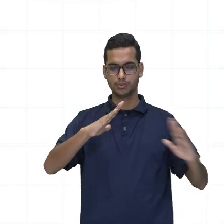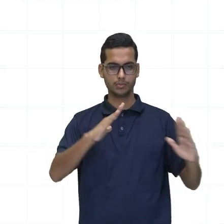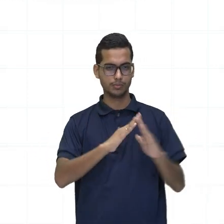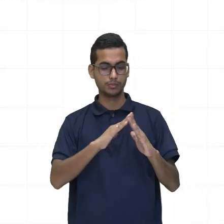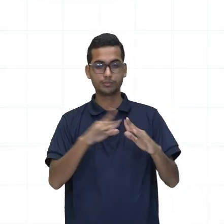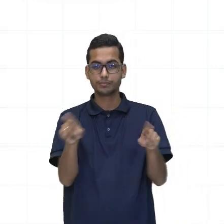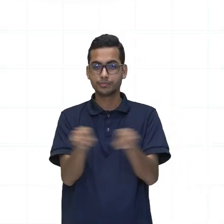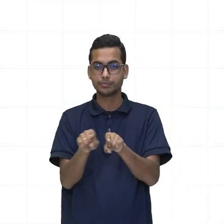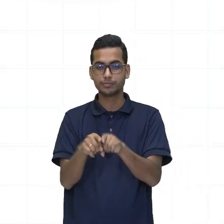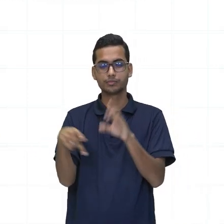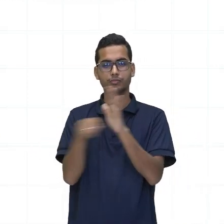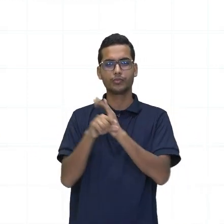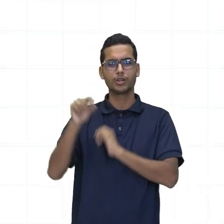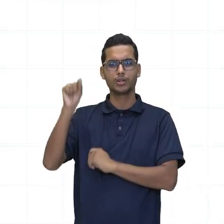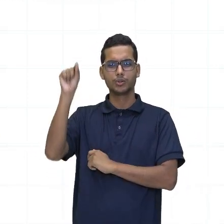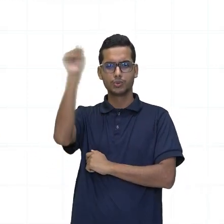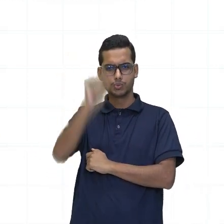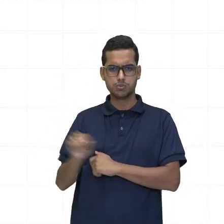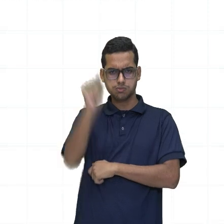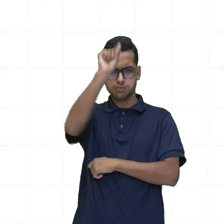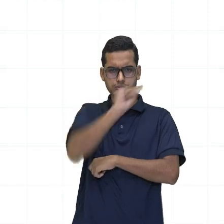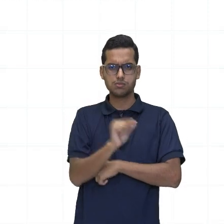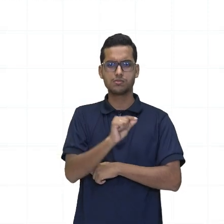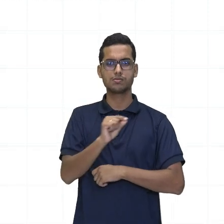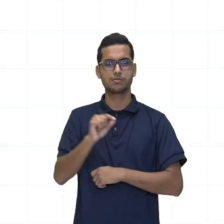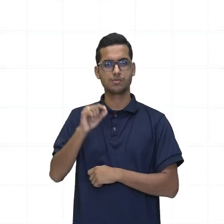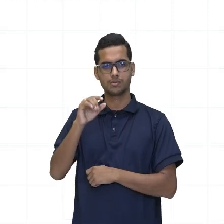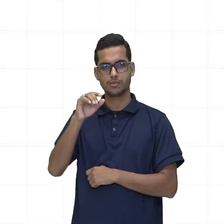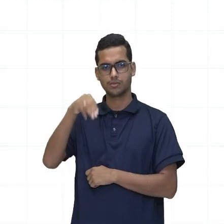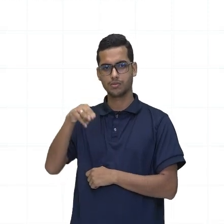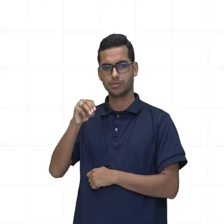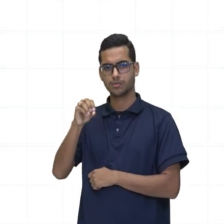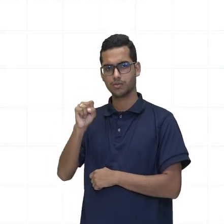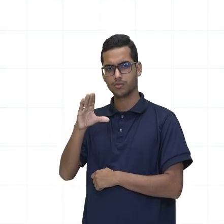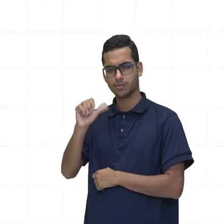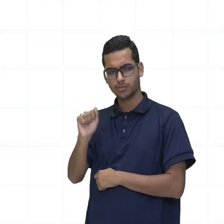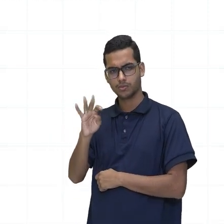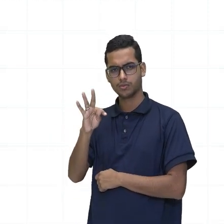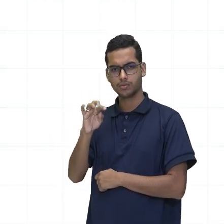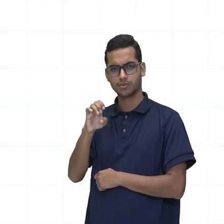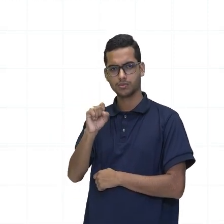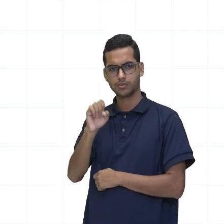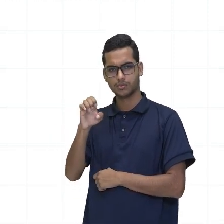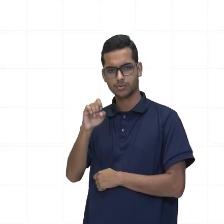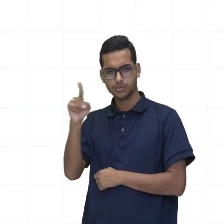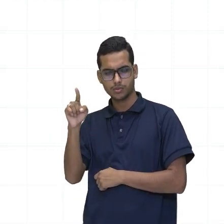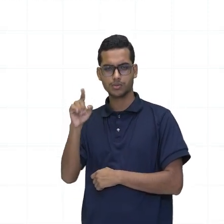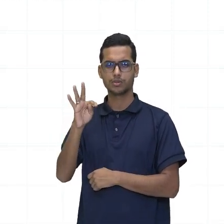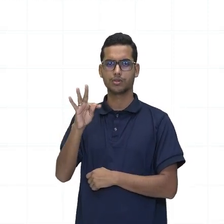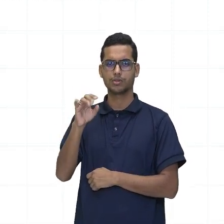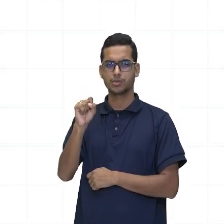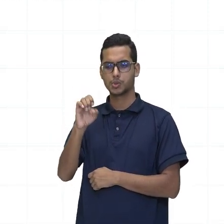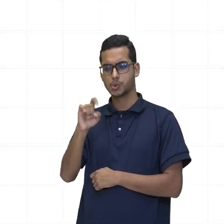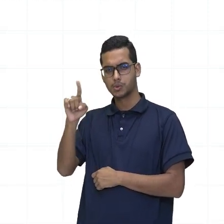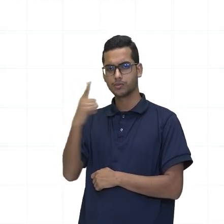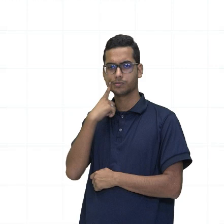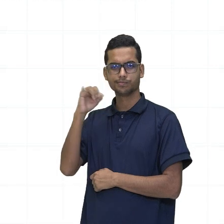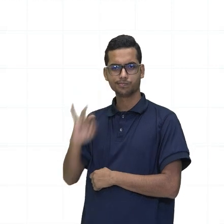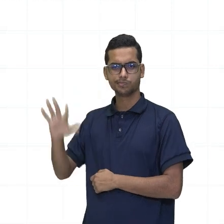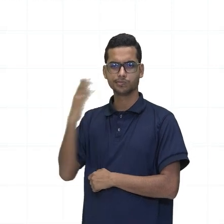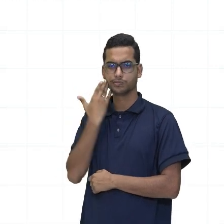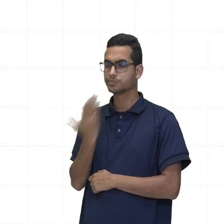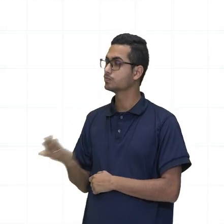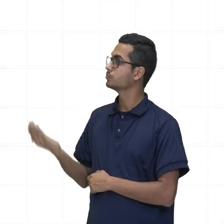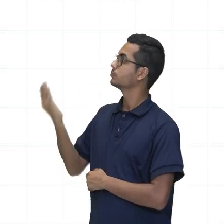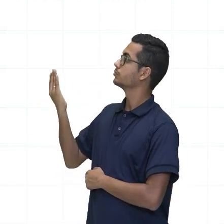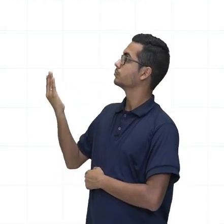que também podem transmitir doenças, como no caso da mosca Tsetse, que é essa que você está vendo aí na imagem. Ela pode causar a